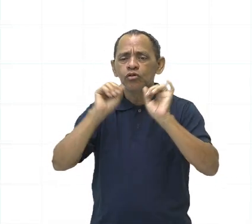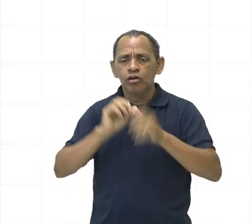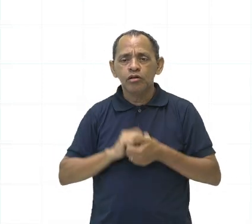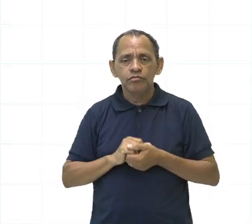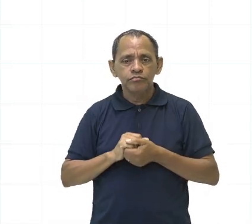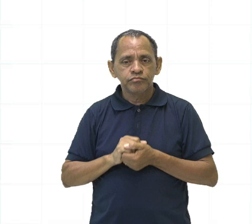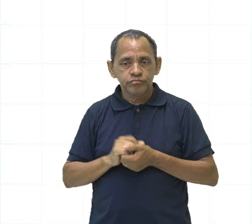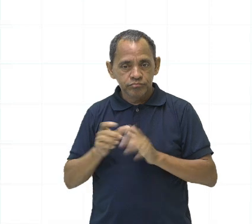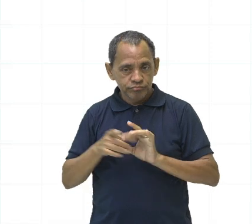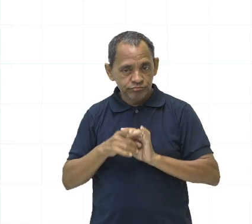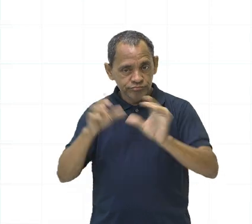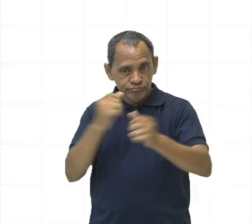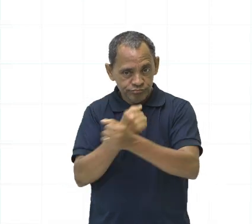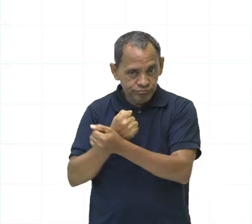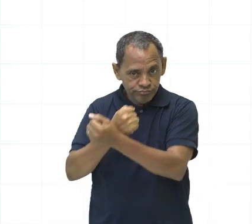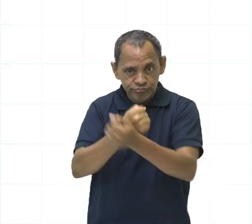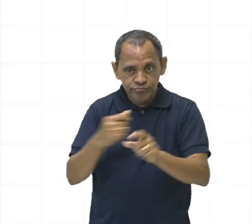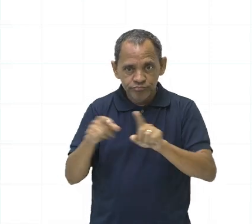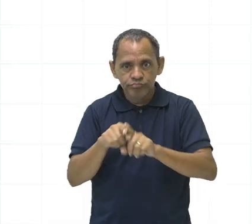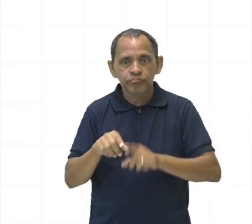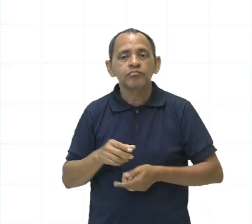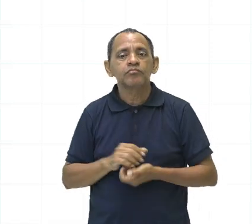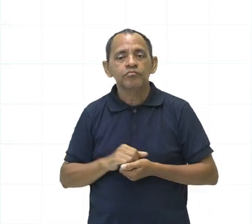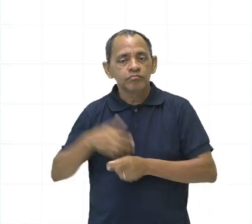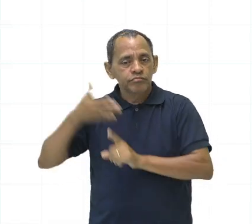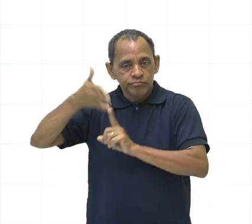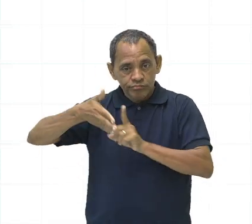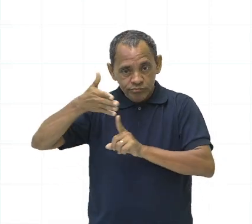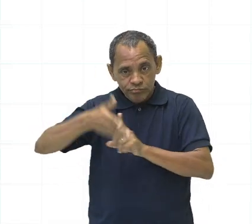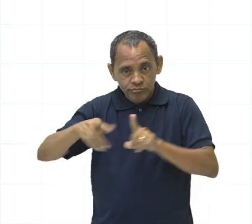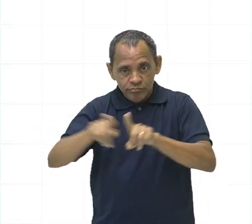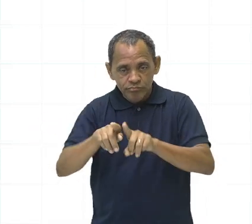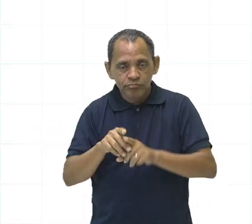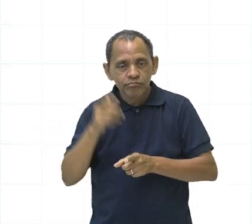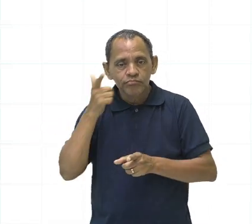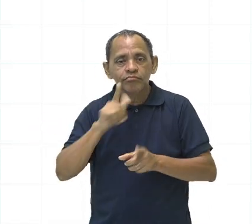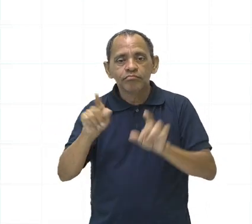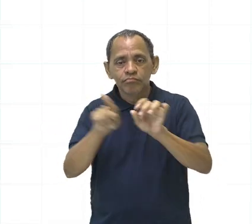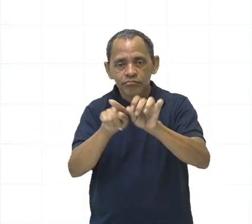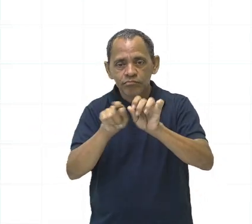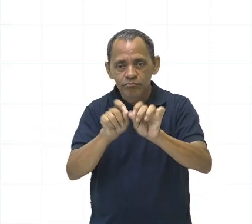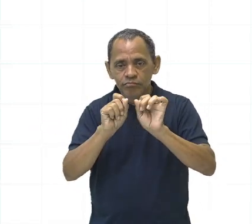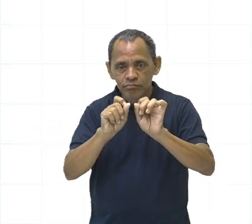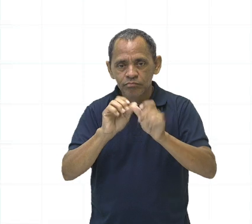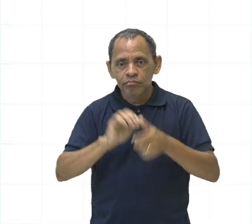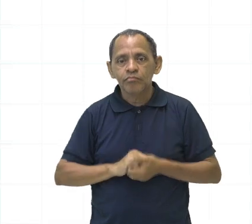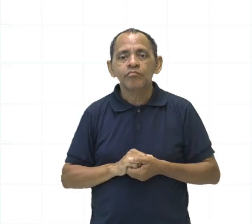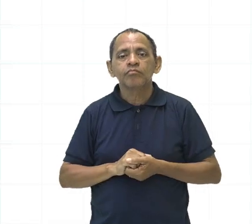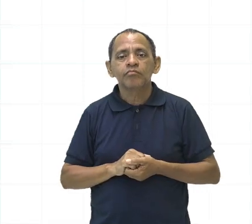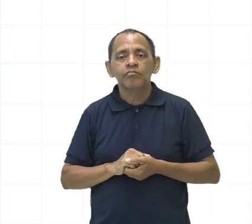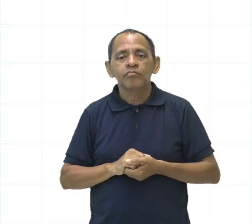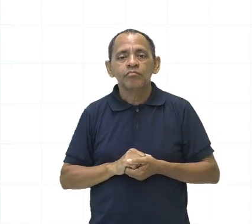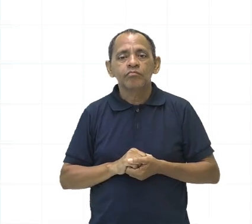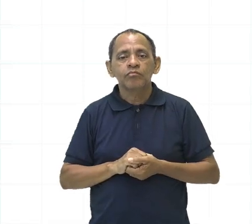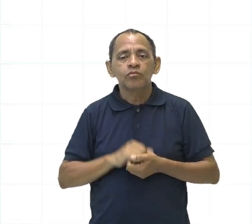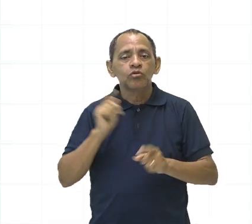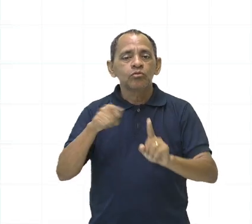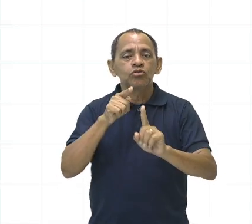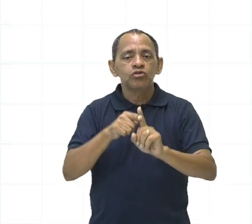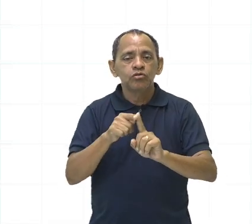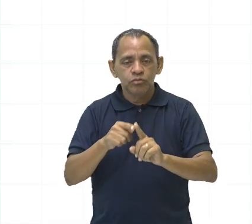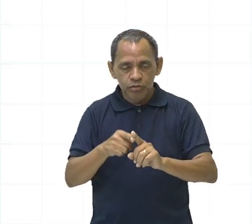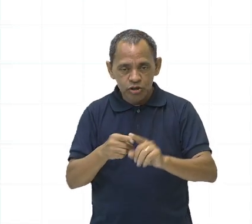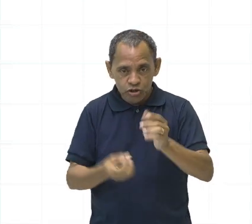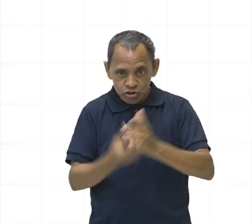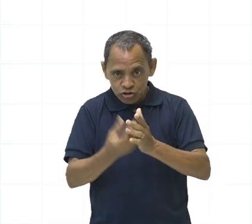usar a sua oratória para conseguir tal feito. Vamos observar também a formação de associações